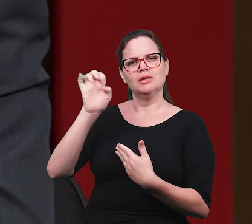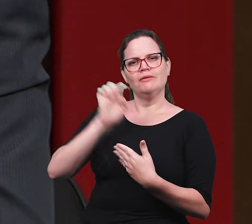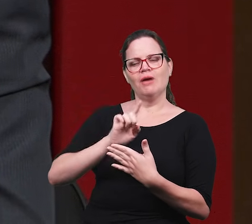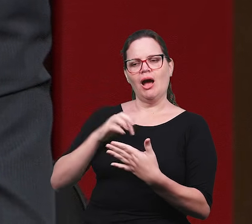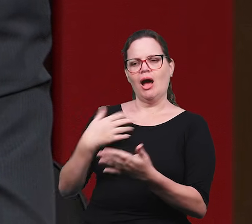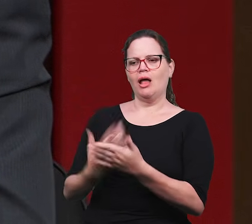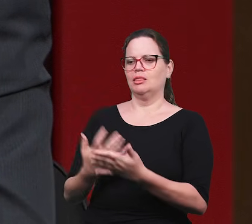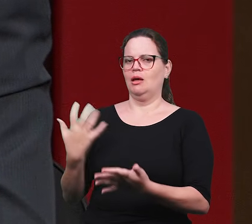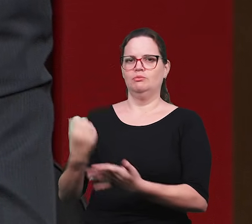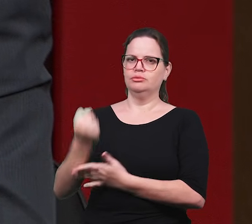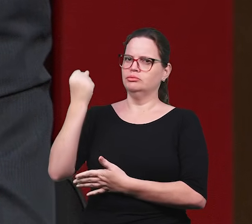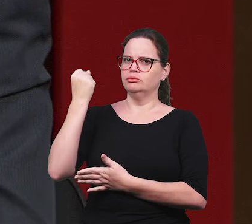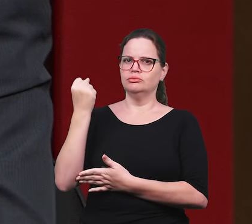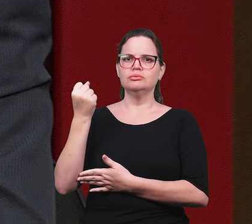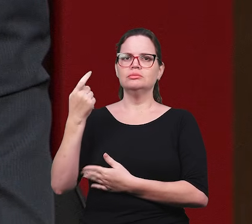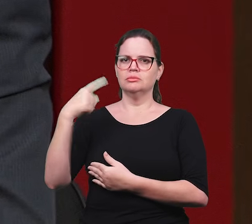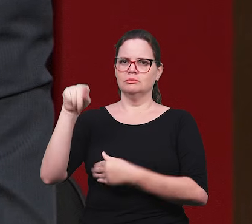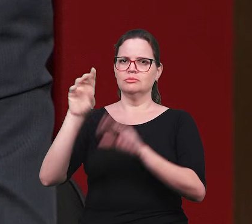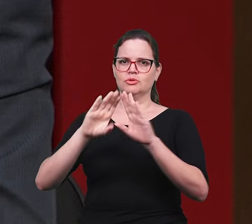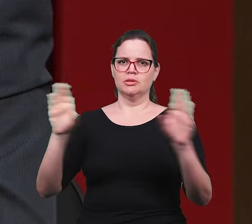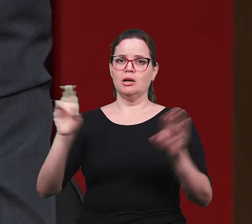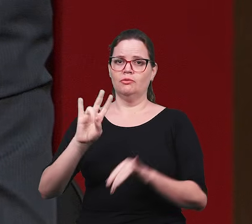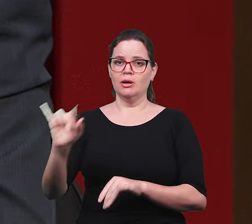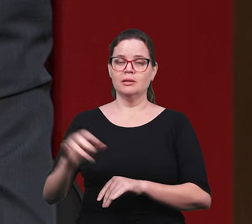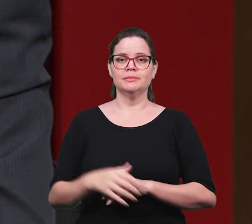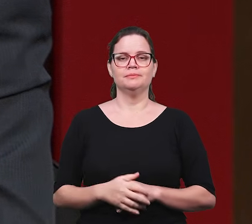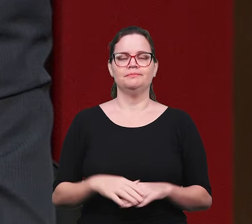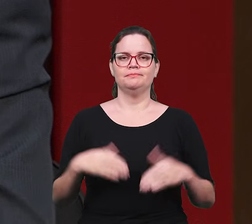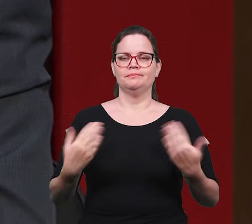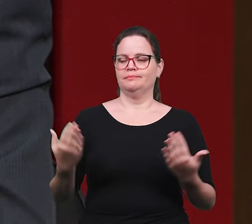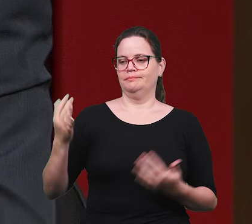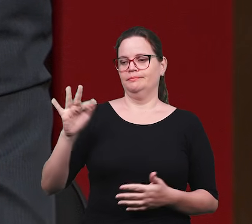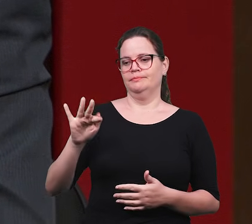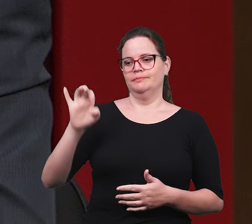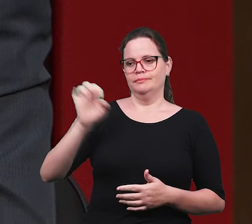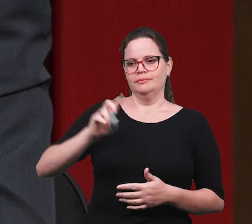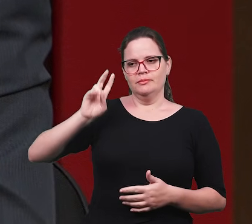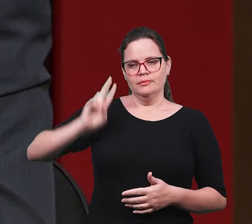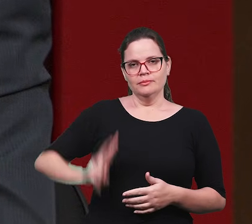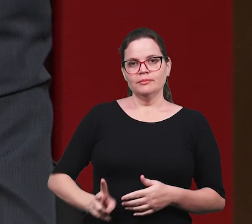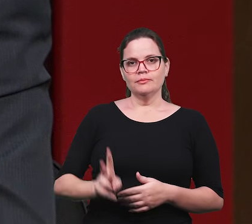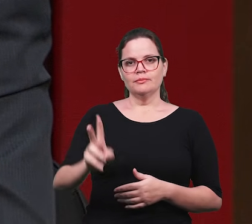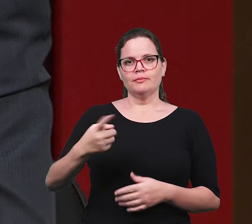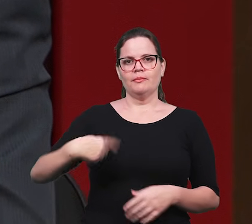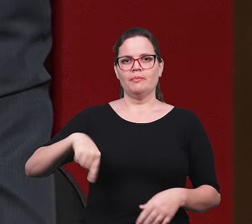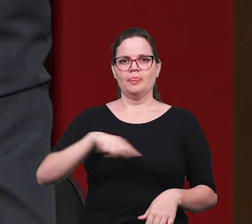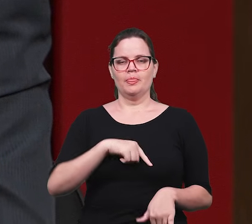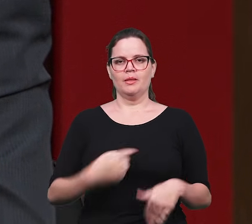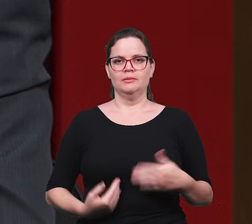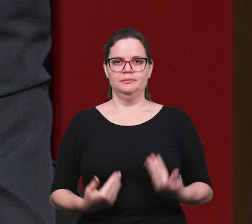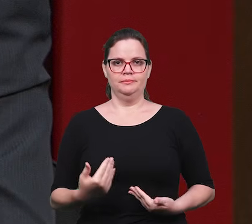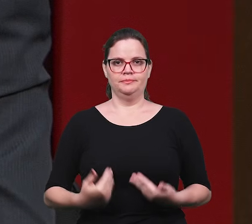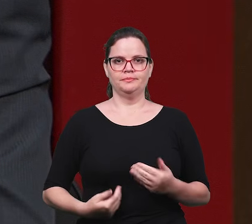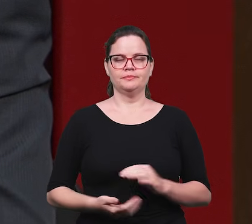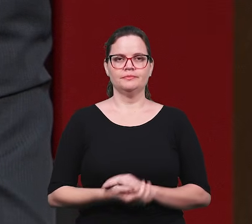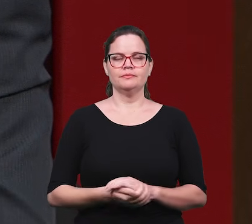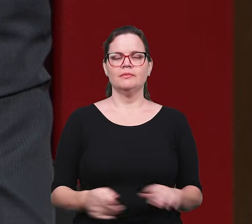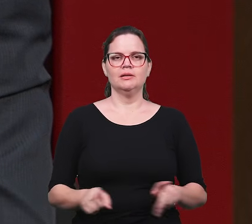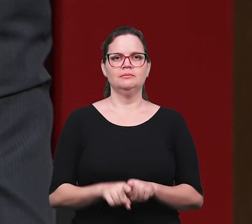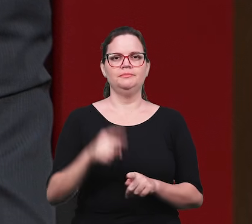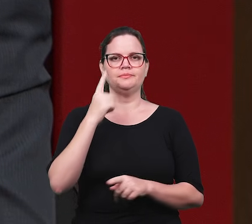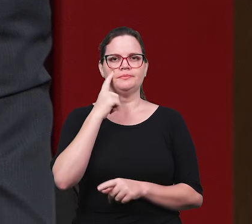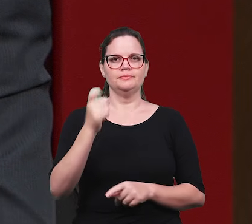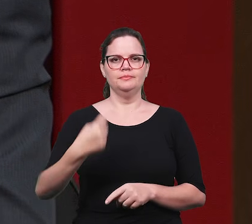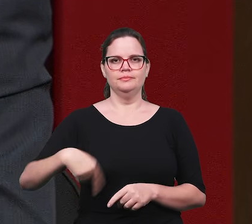eternidade. Então, a fé, ela acompanha a vida do servo. E é interessante a gente trazer também, pastor